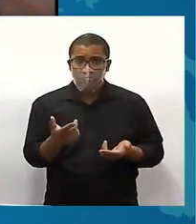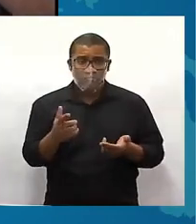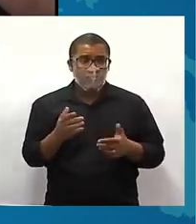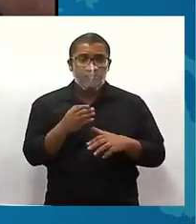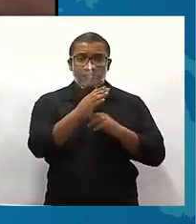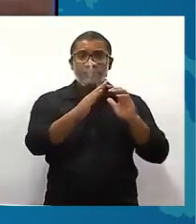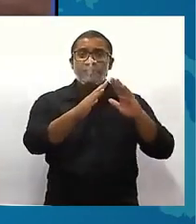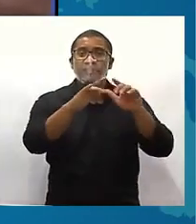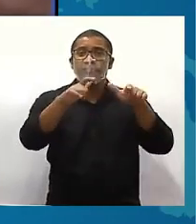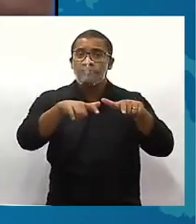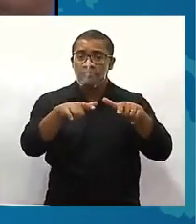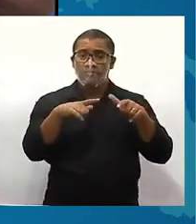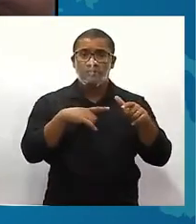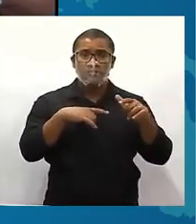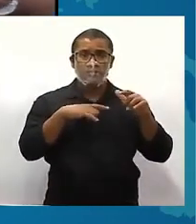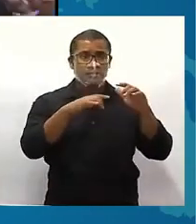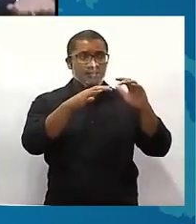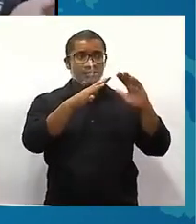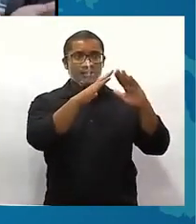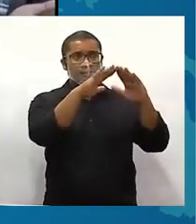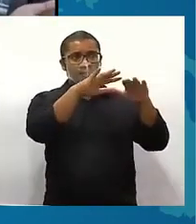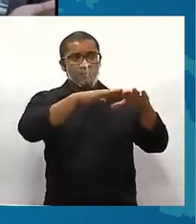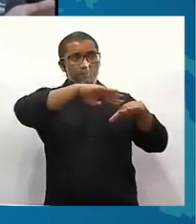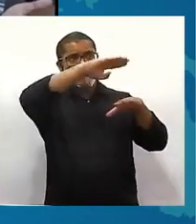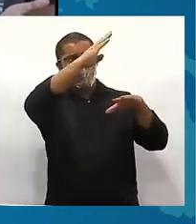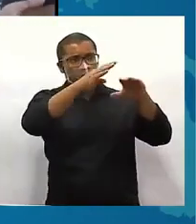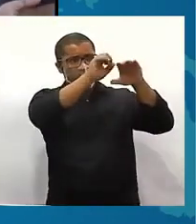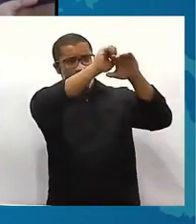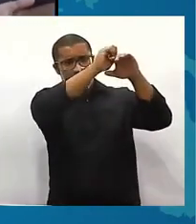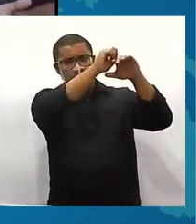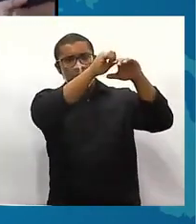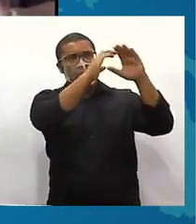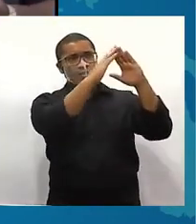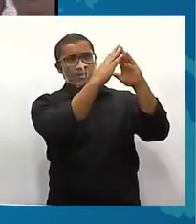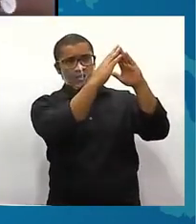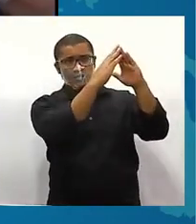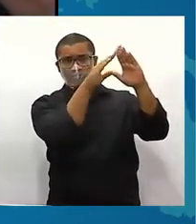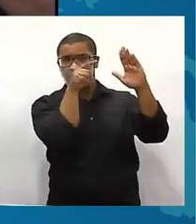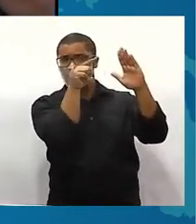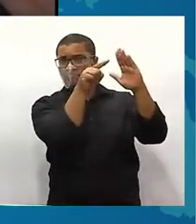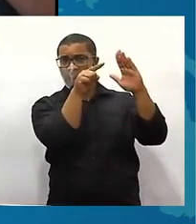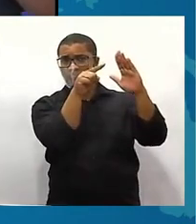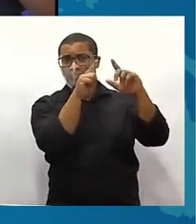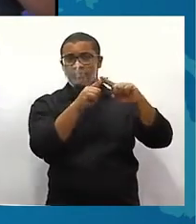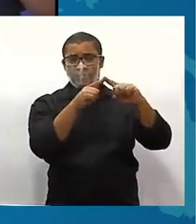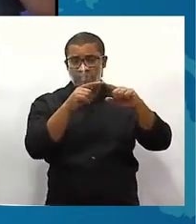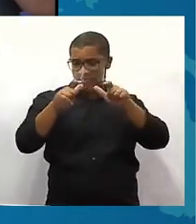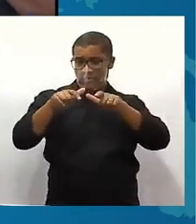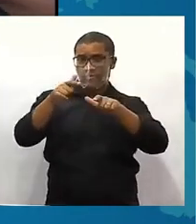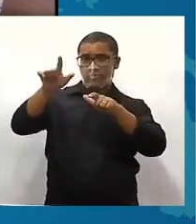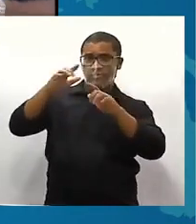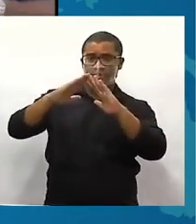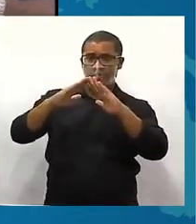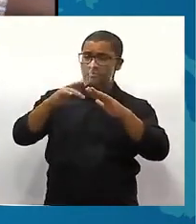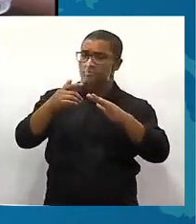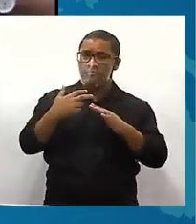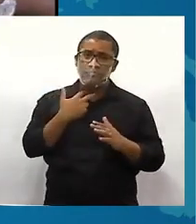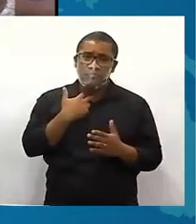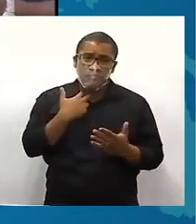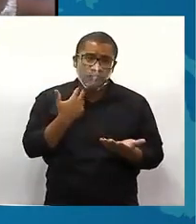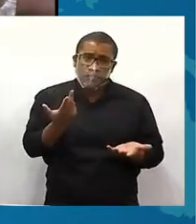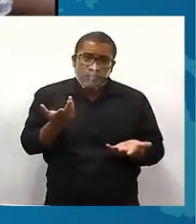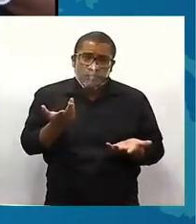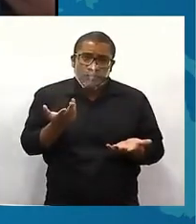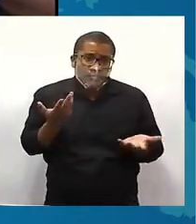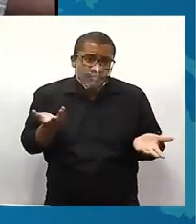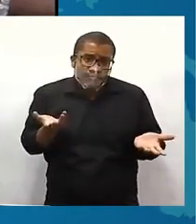pessoa mora no morro, porque infelizmente não tem outro lugar para morar. Né? Então ela ocupa essas áreas